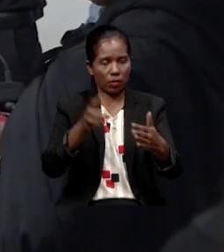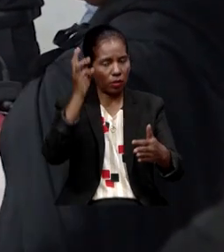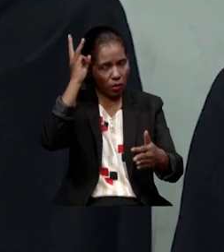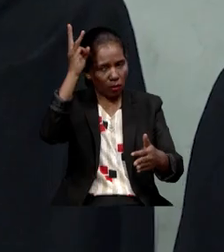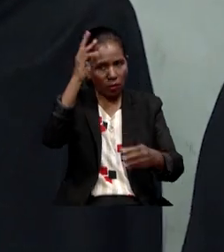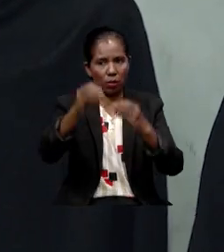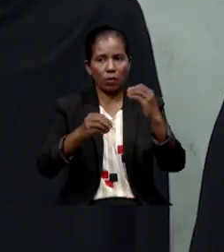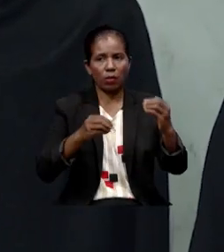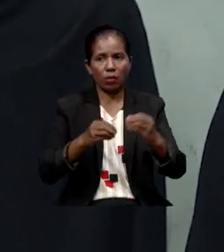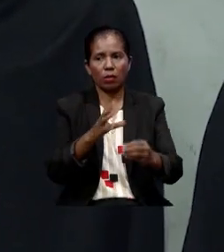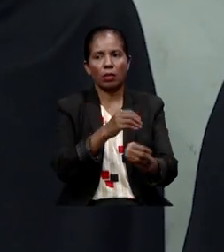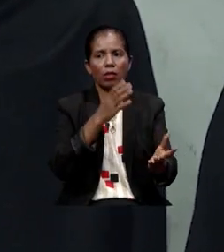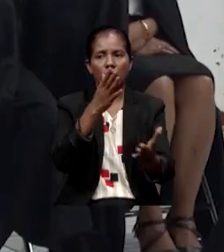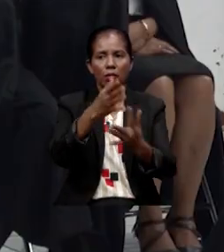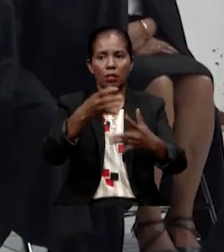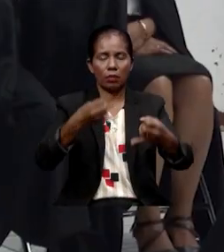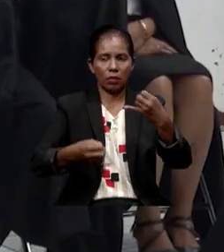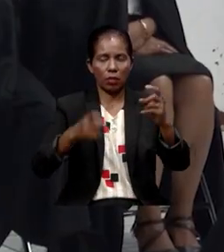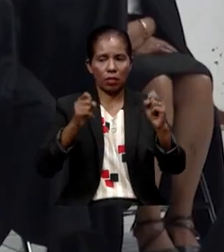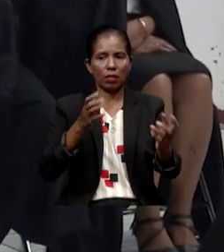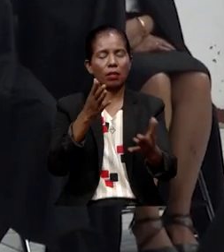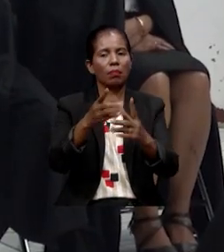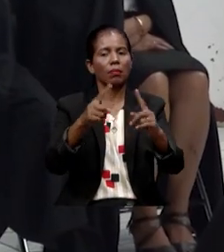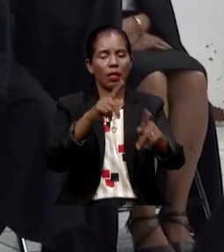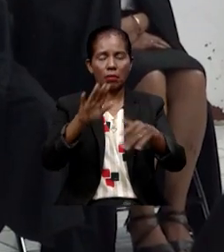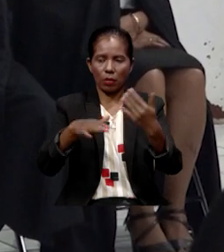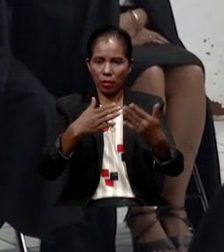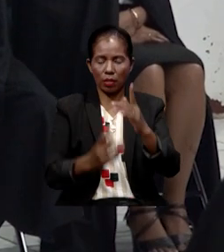preocupação com a base sobre a justiça tem que ba ema roto,